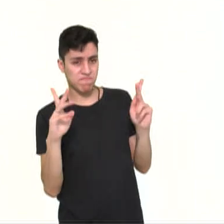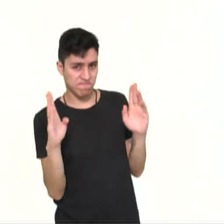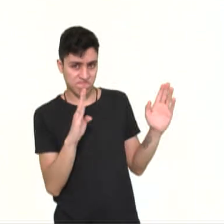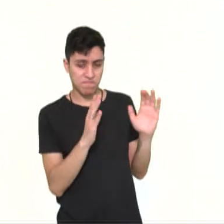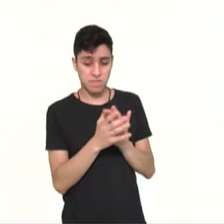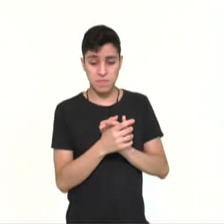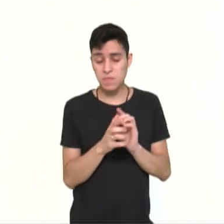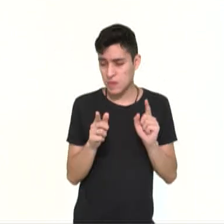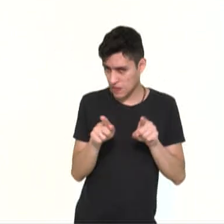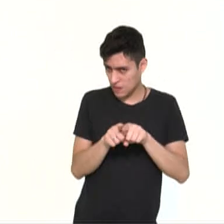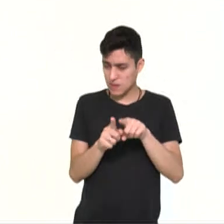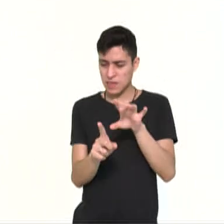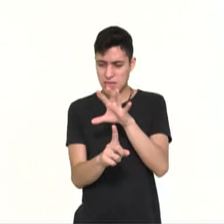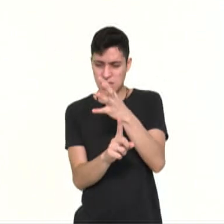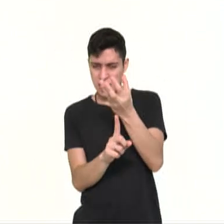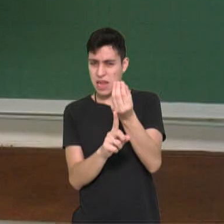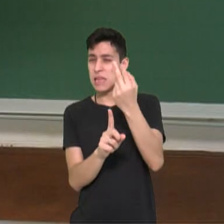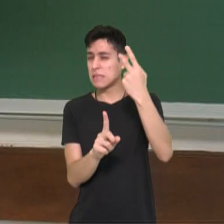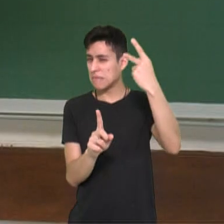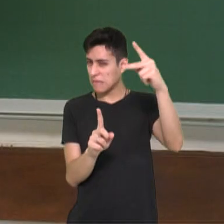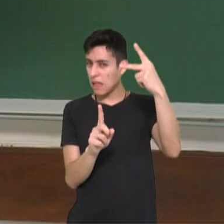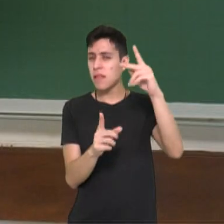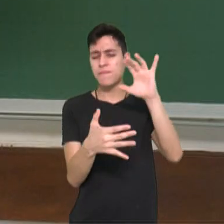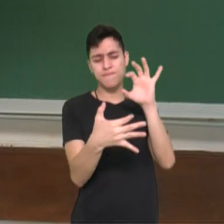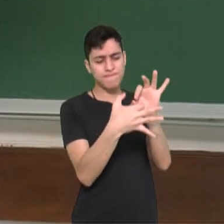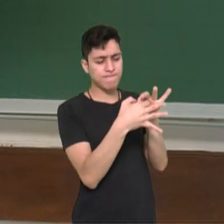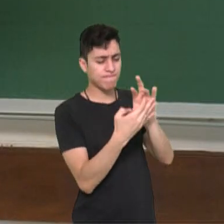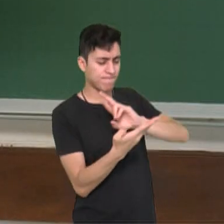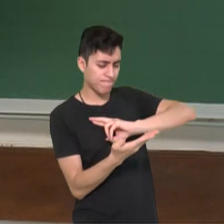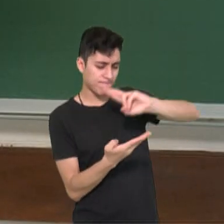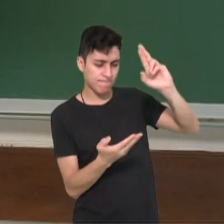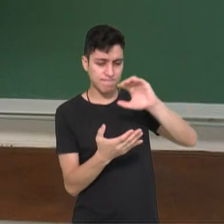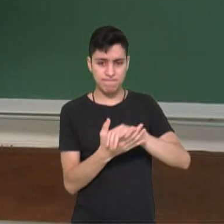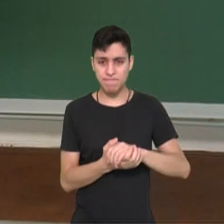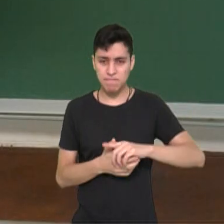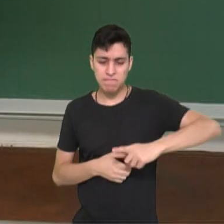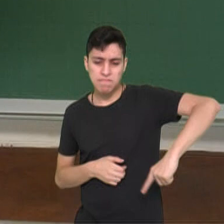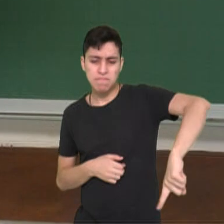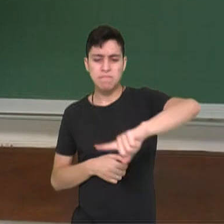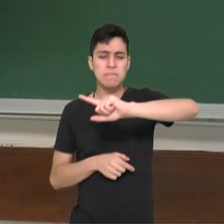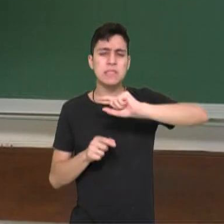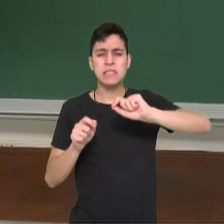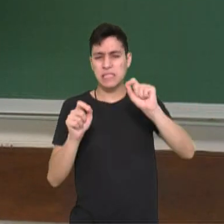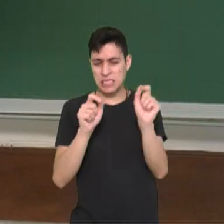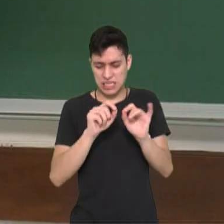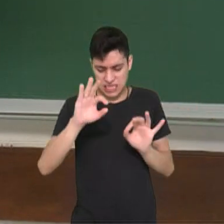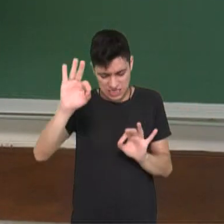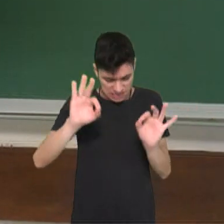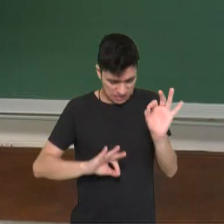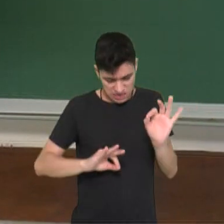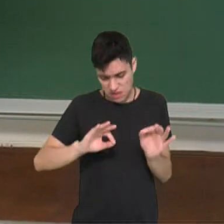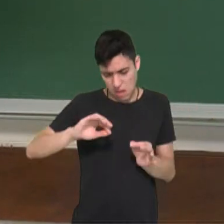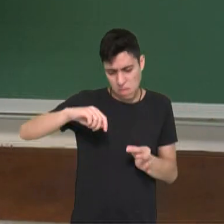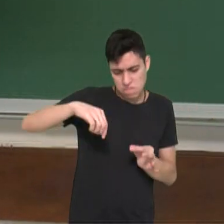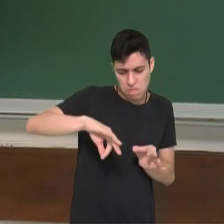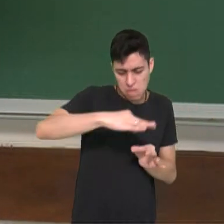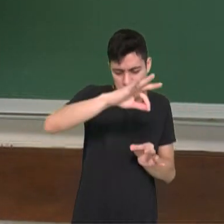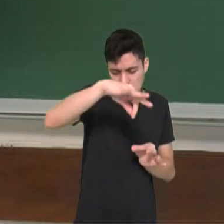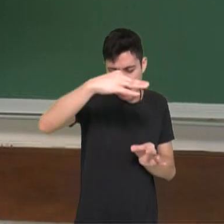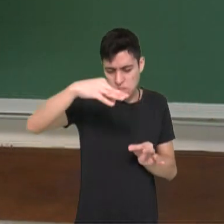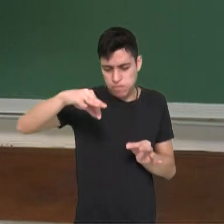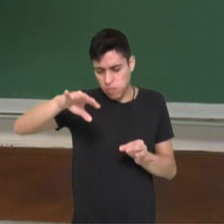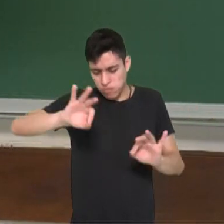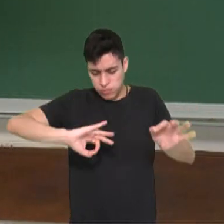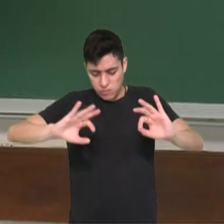estava relacionada à religião. Então, eles confeccionavam máscaras, né? E essas máscaras eles utilizavam